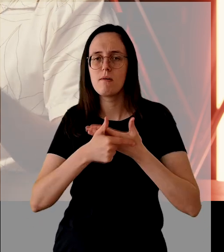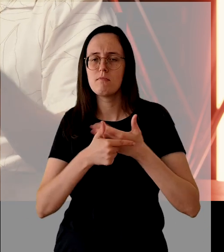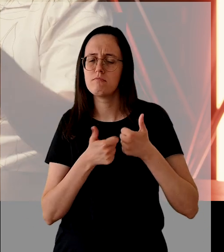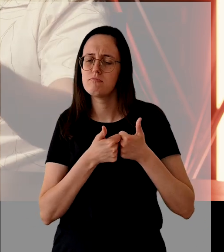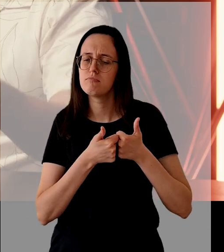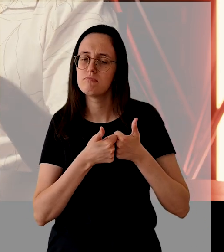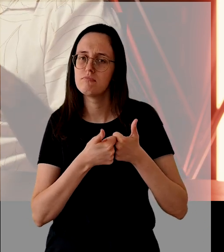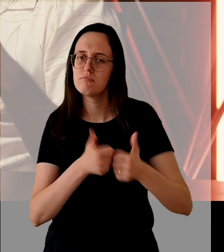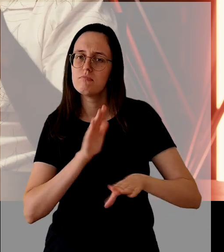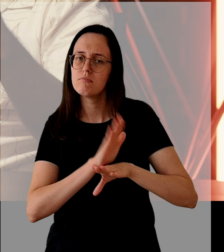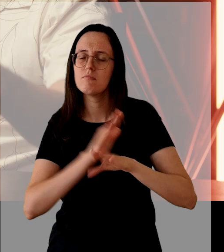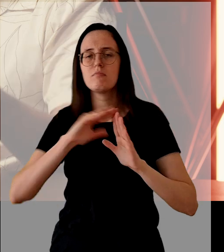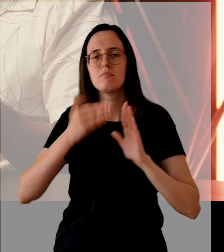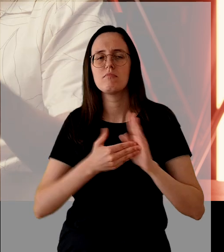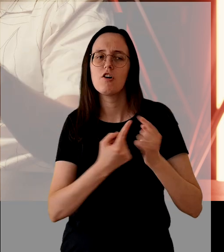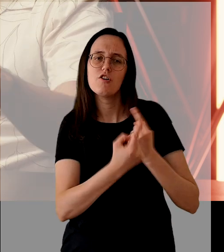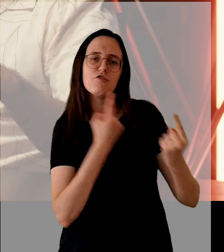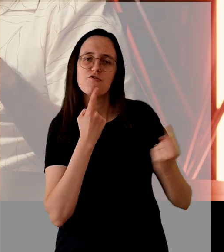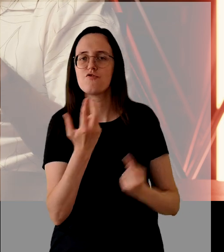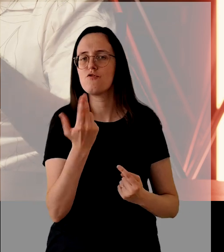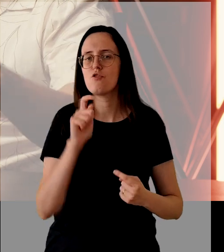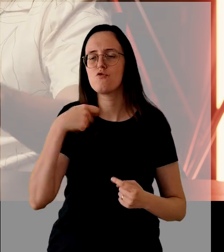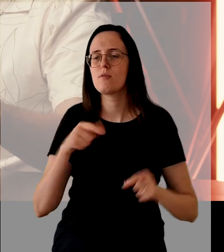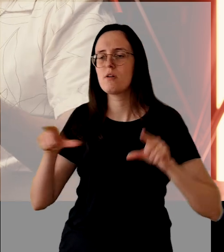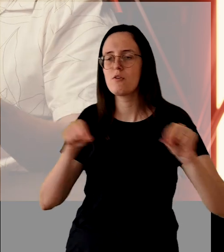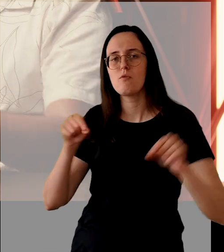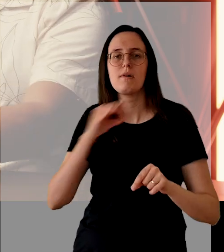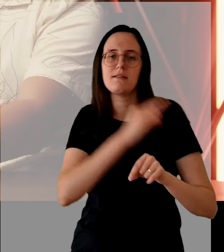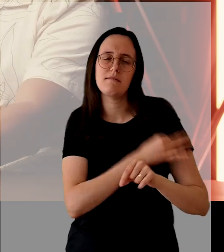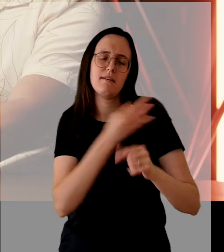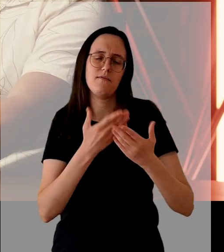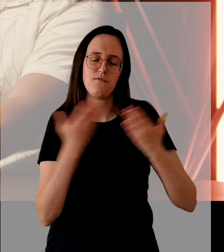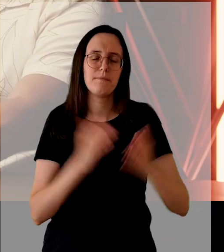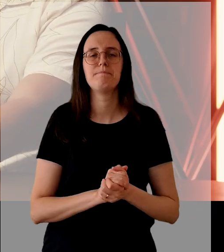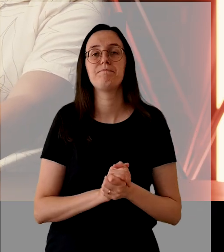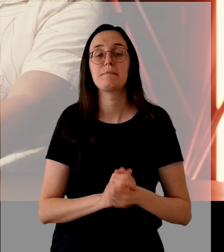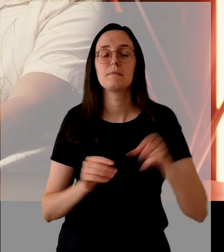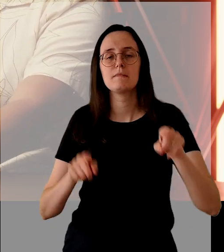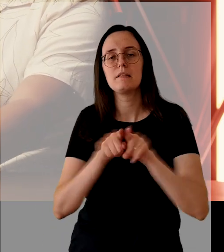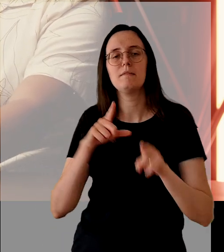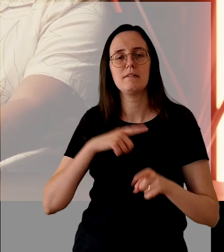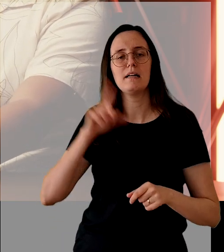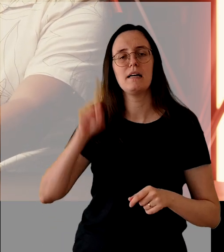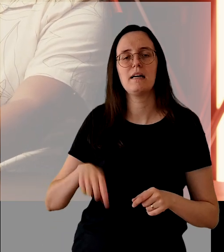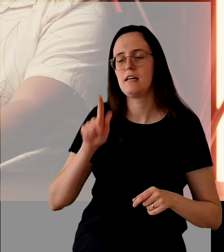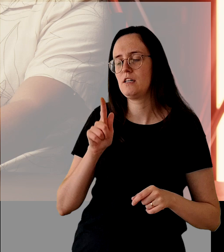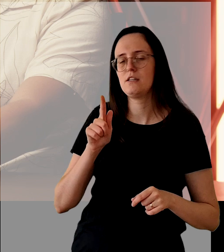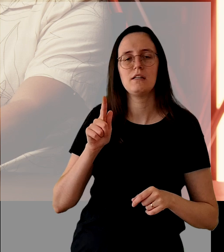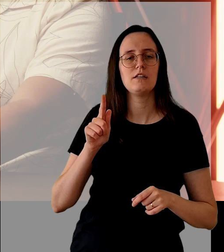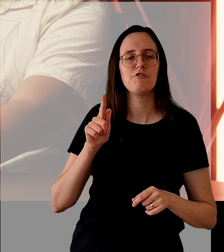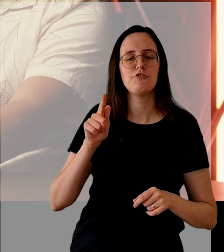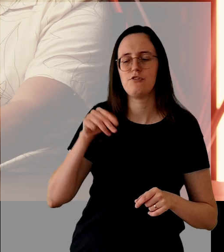monitorando junto e dialogando, né? Sobre as escolhas técnicas, enfim. E ainda tem o GMA, né? Que é a parte